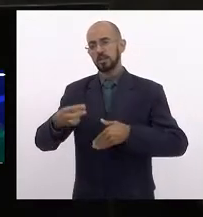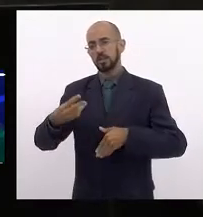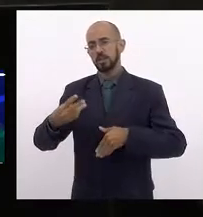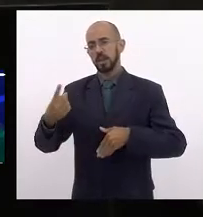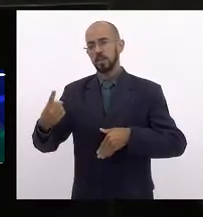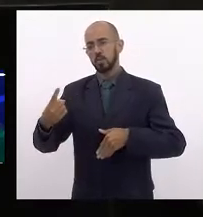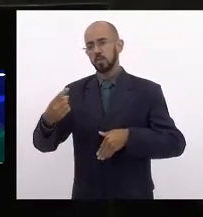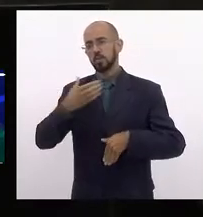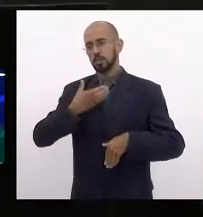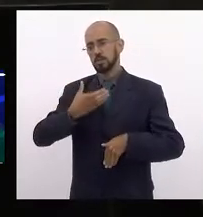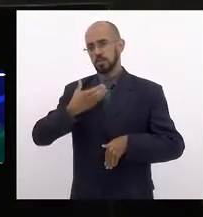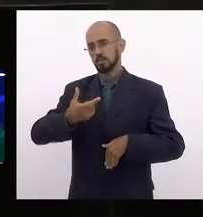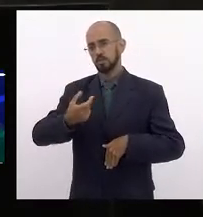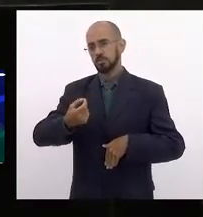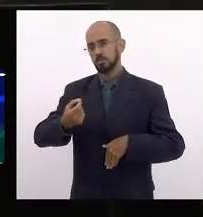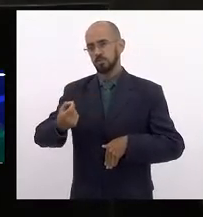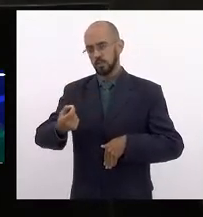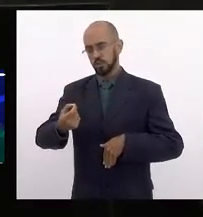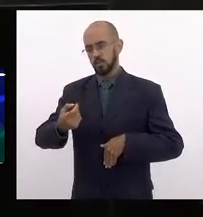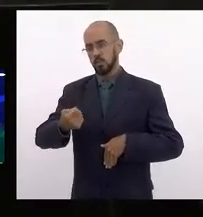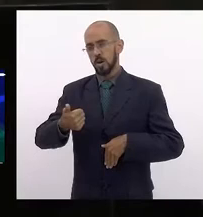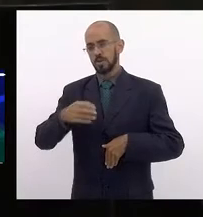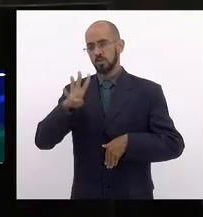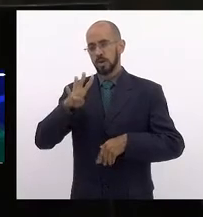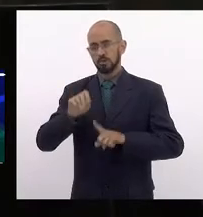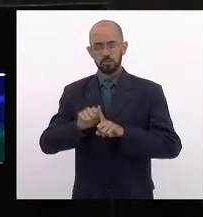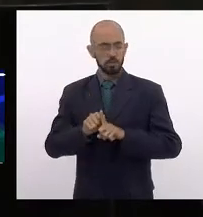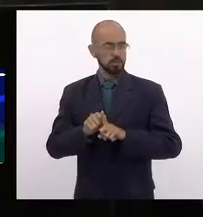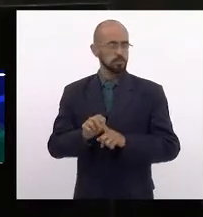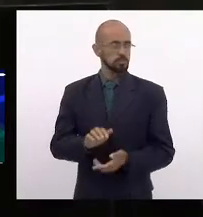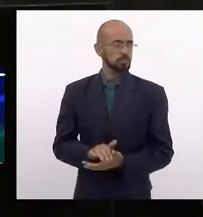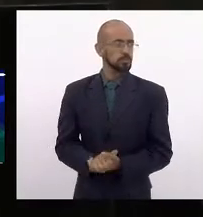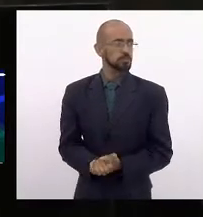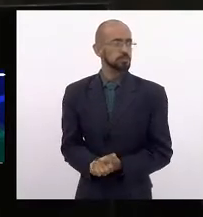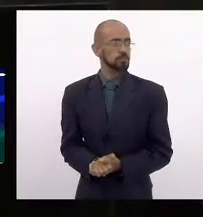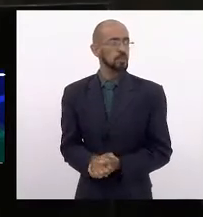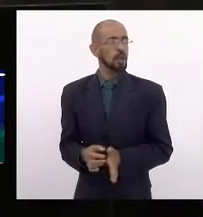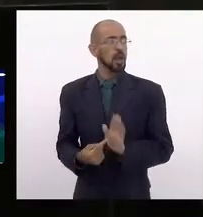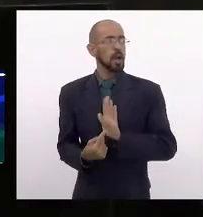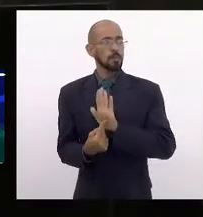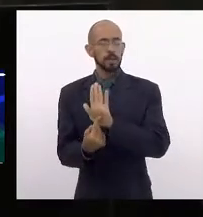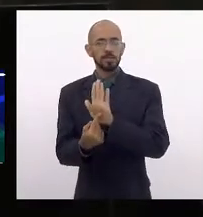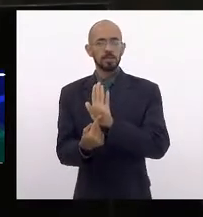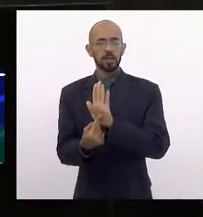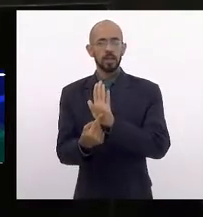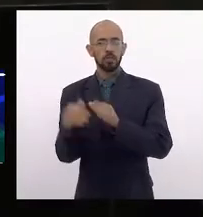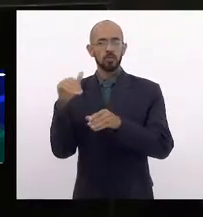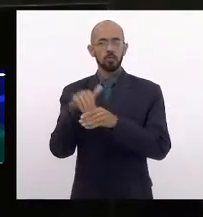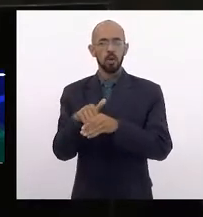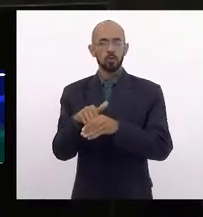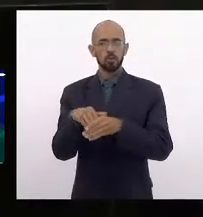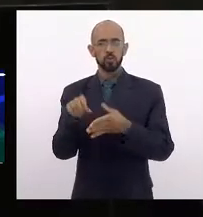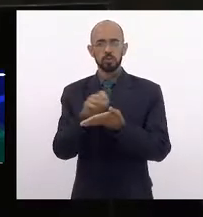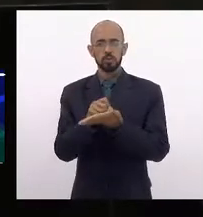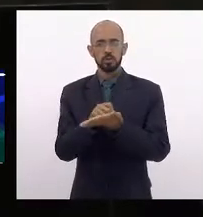praticamente quatro meses eu apresentei voto escrito